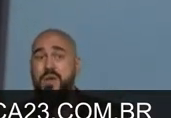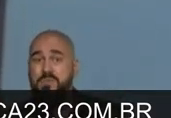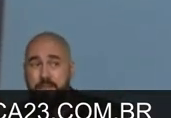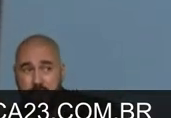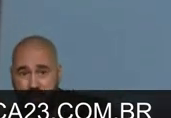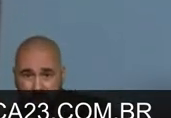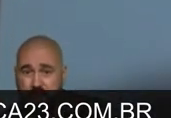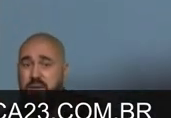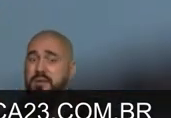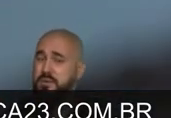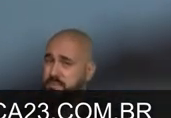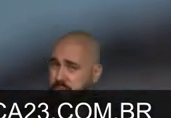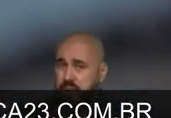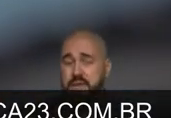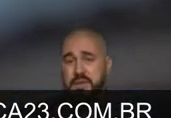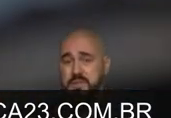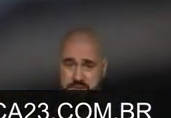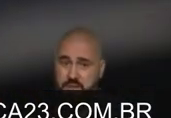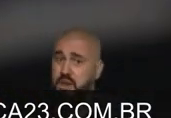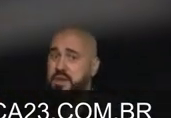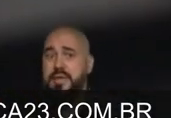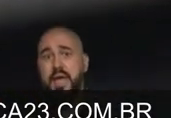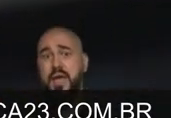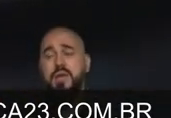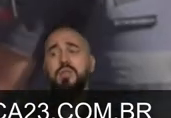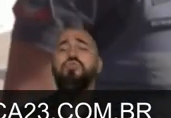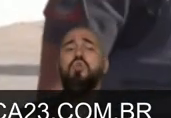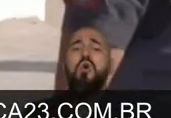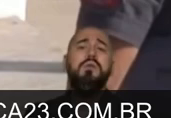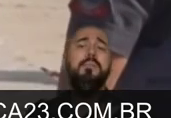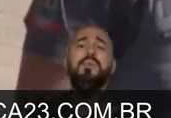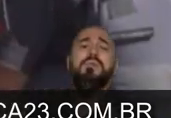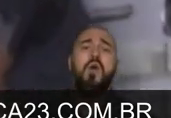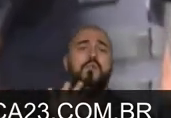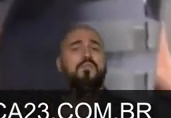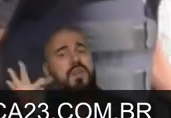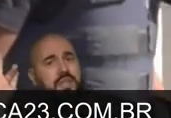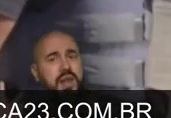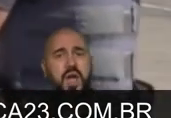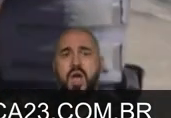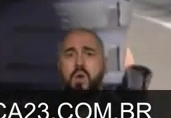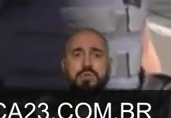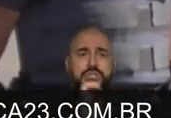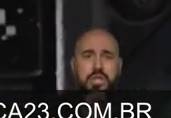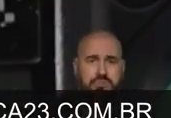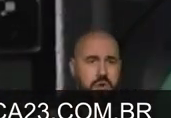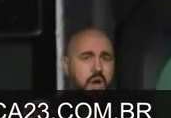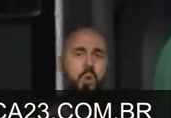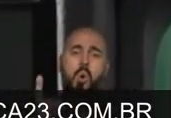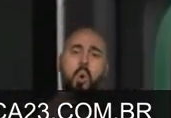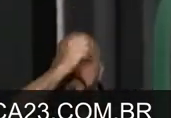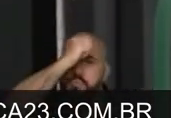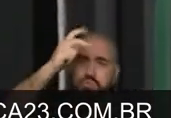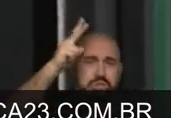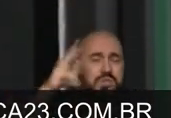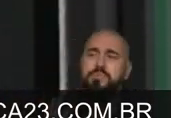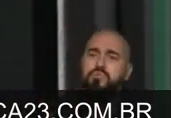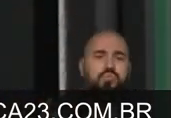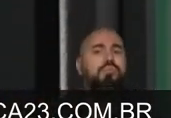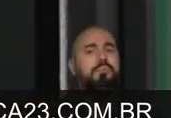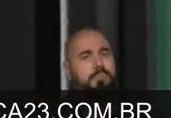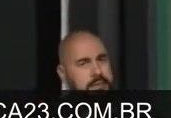né? A norma vale para todas as forças policiais, né? Sejam elas federais, estaduais, distritais ou municipais, e deve ser dada prioridade